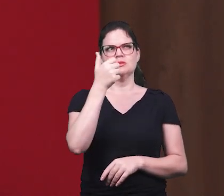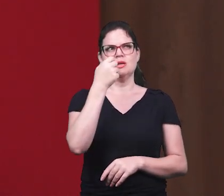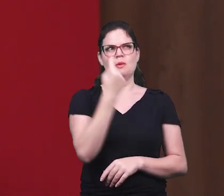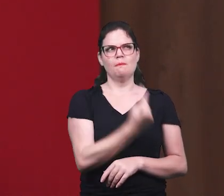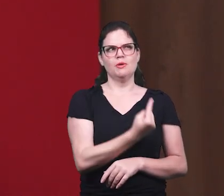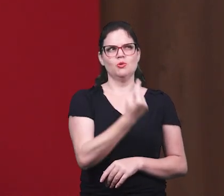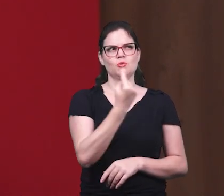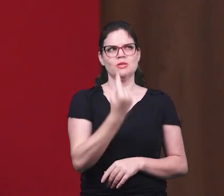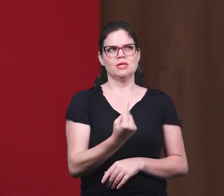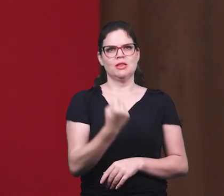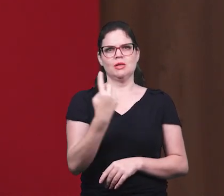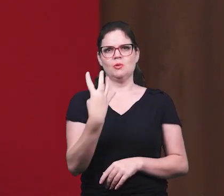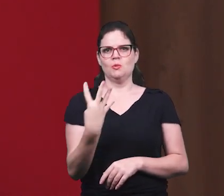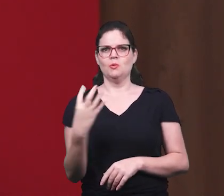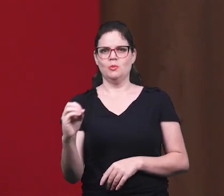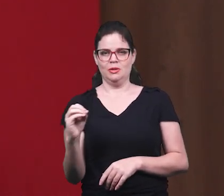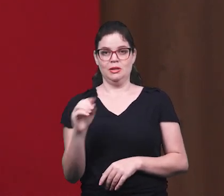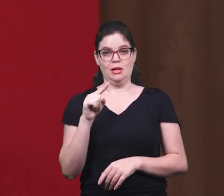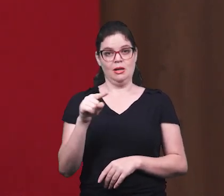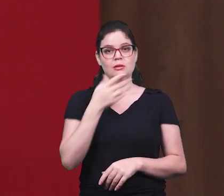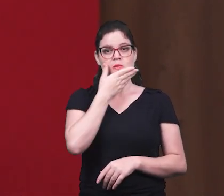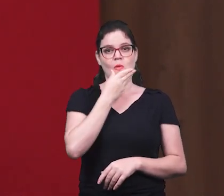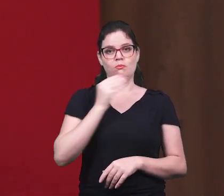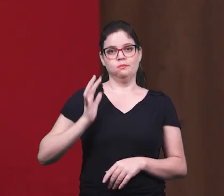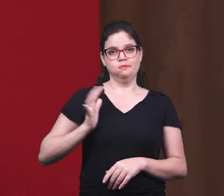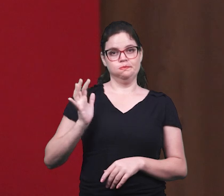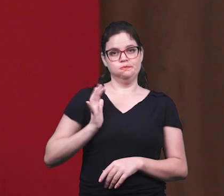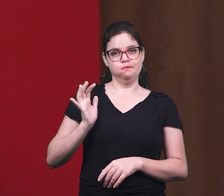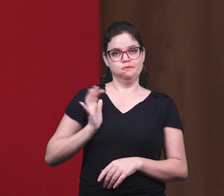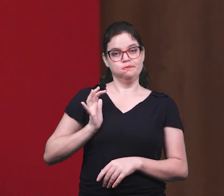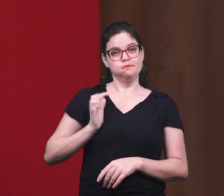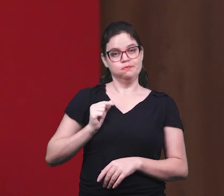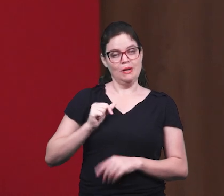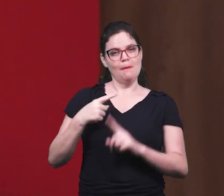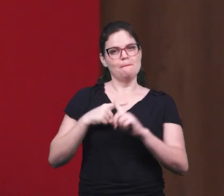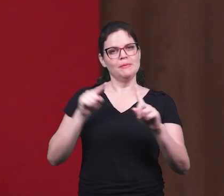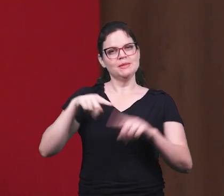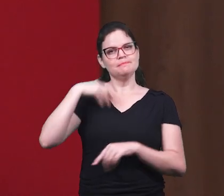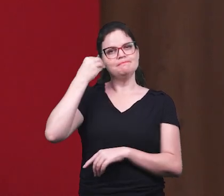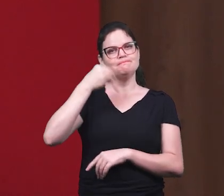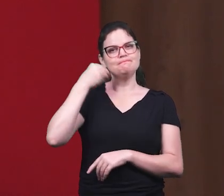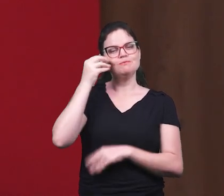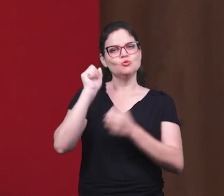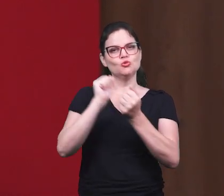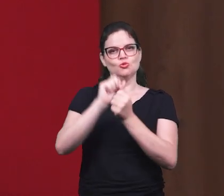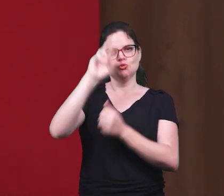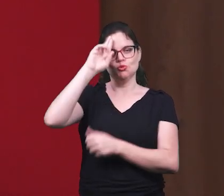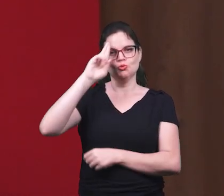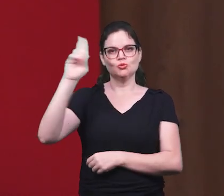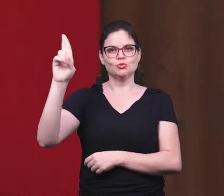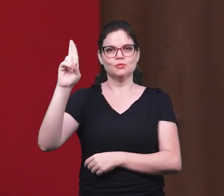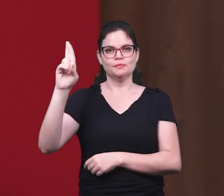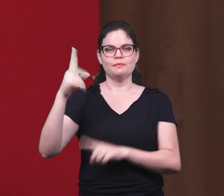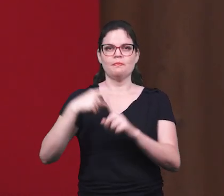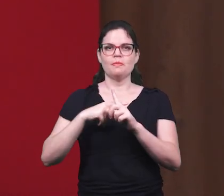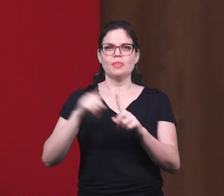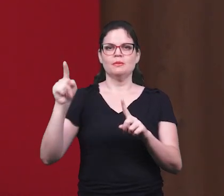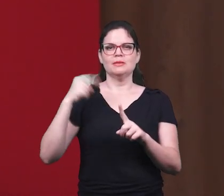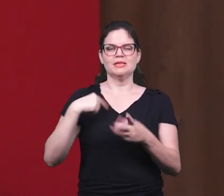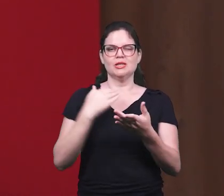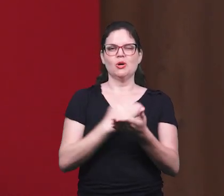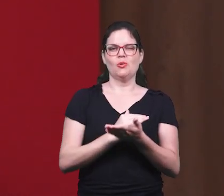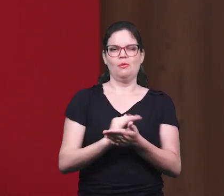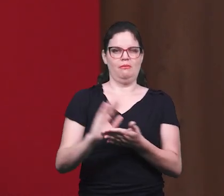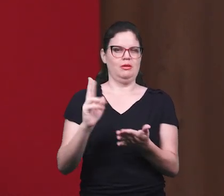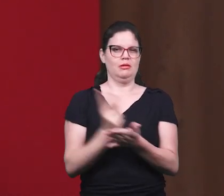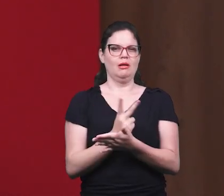França. Ele era um homem rico e ele teve uma experiência com o Senhor, e só que ele começa assim meio